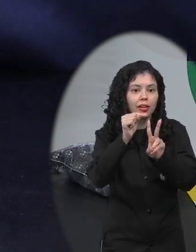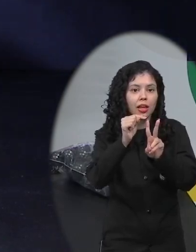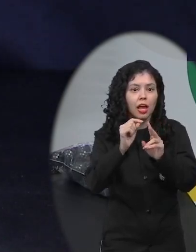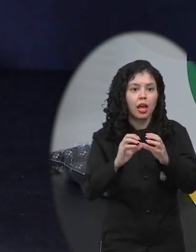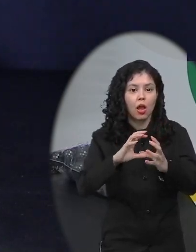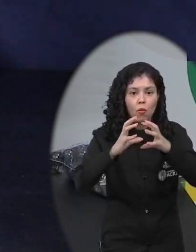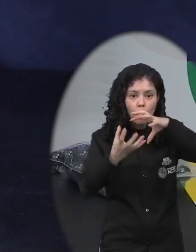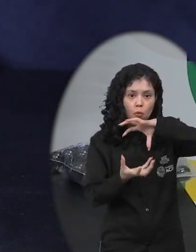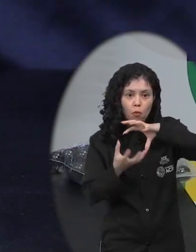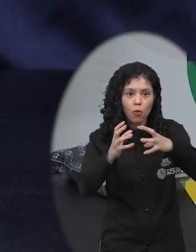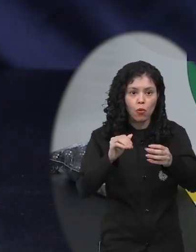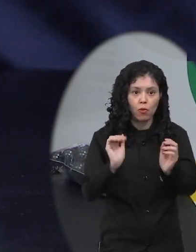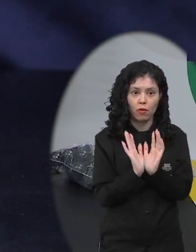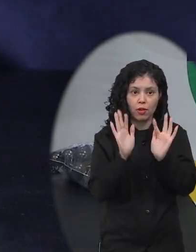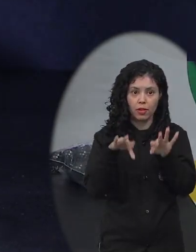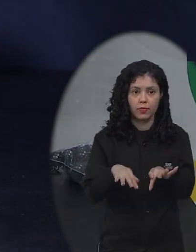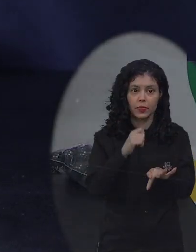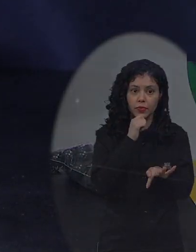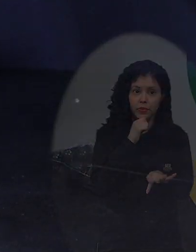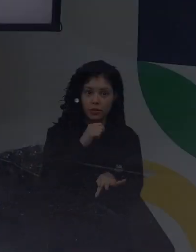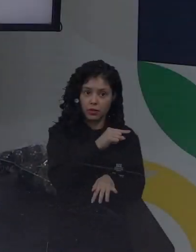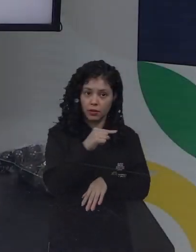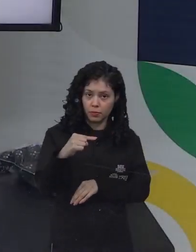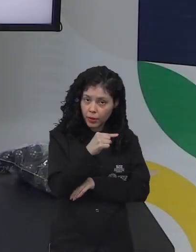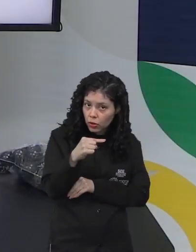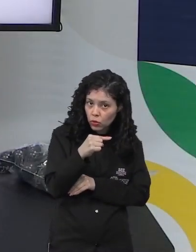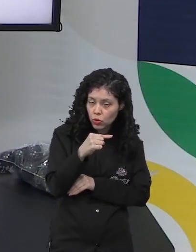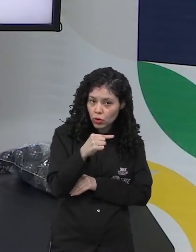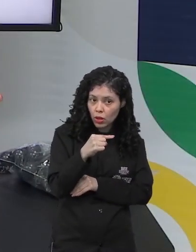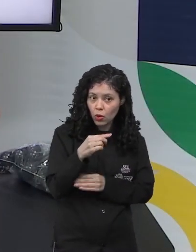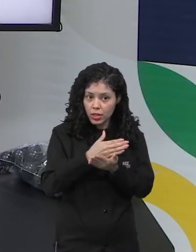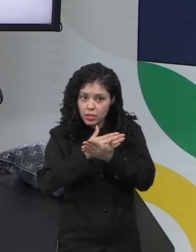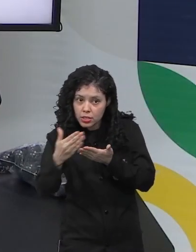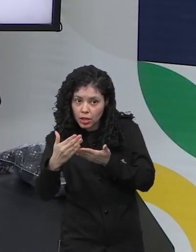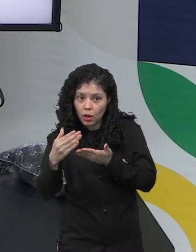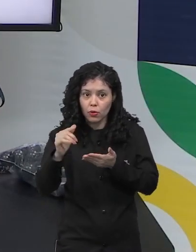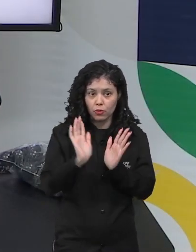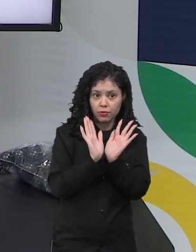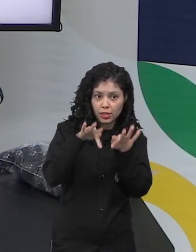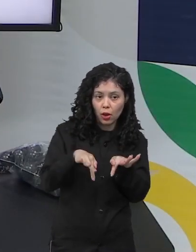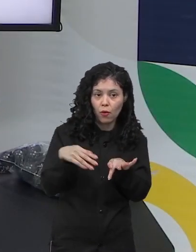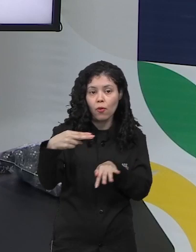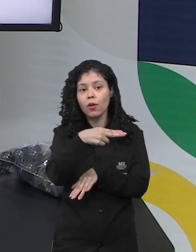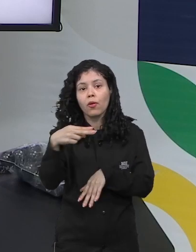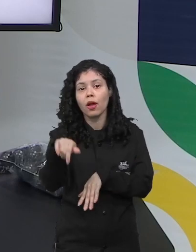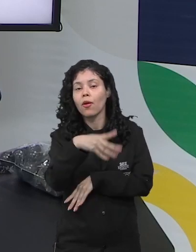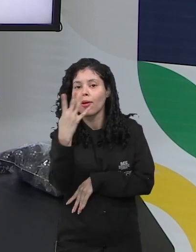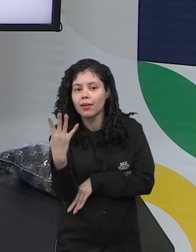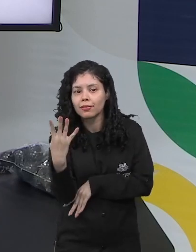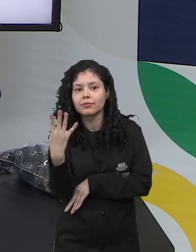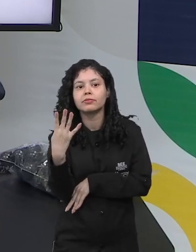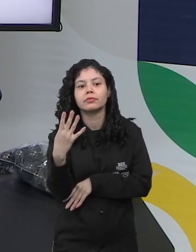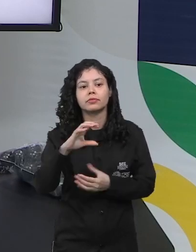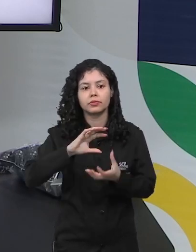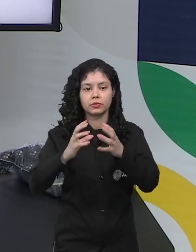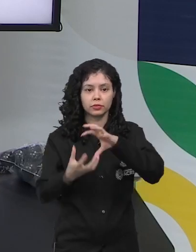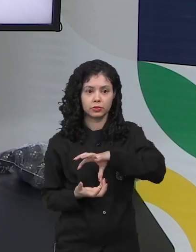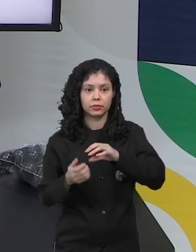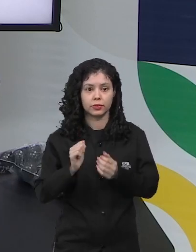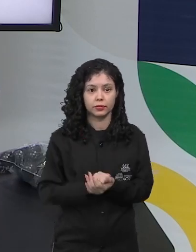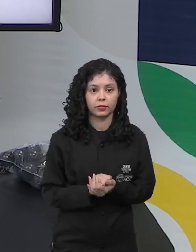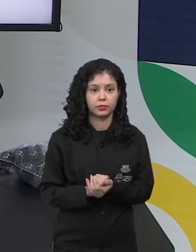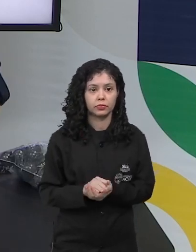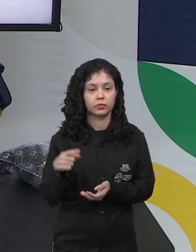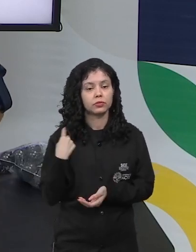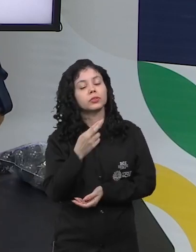bola. Então, o volume final menos o volume inicial vai ser igual ali o volume da esfera. Então, é